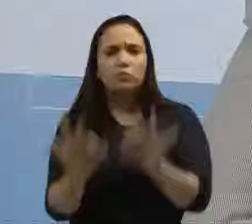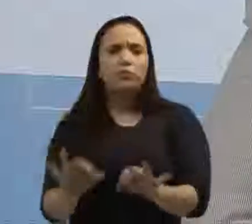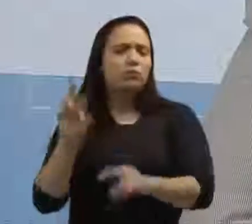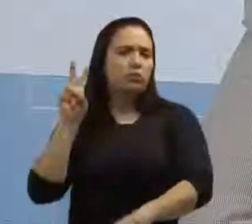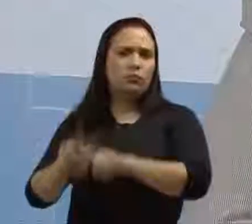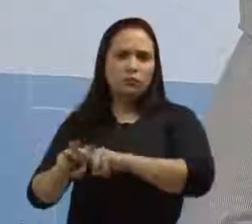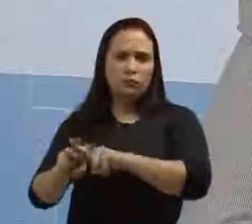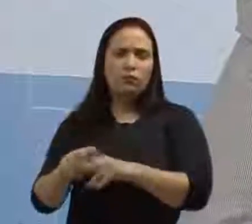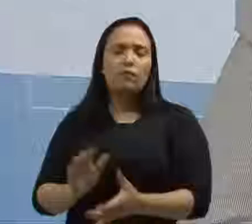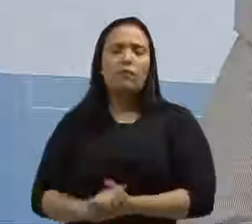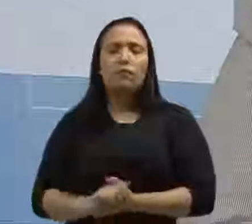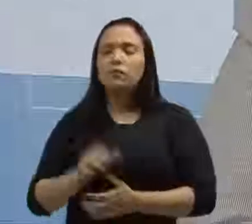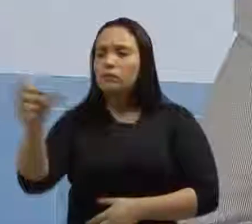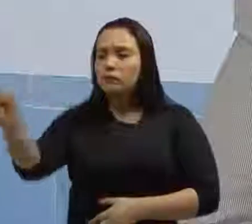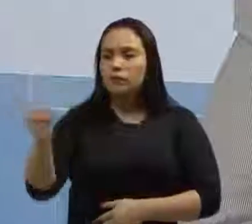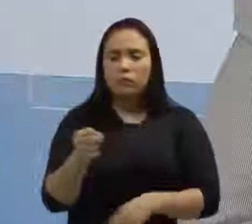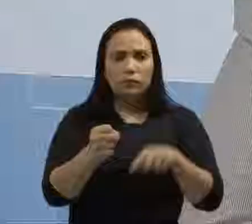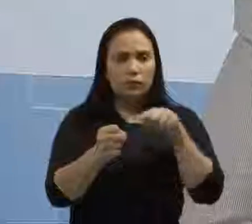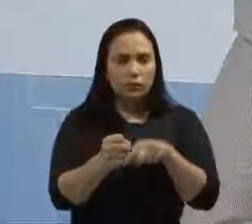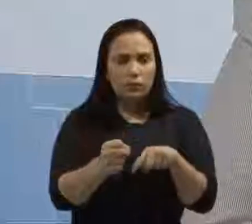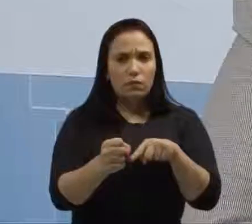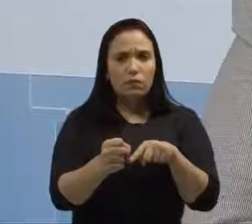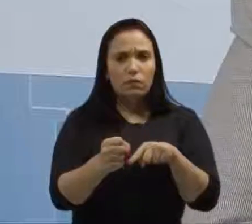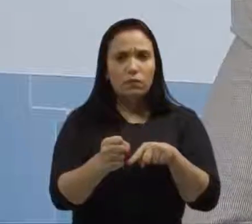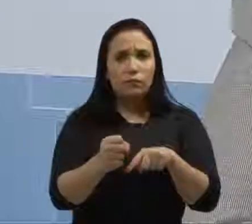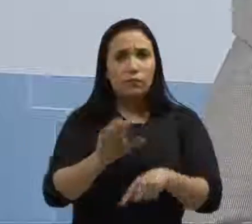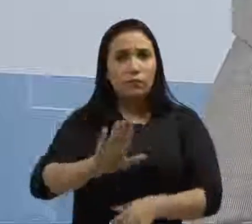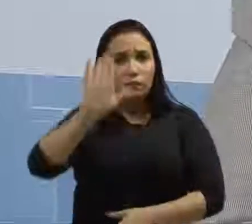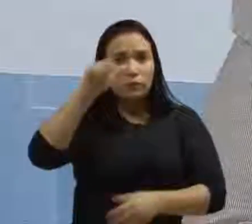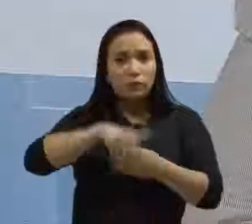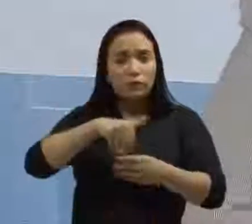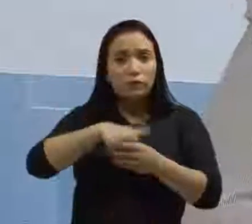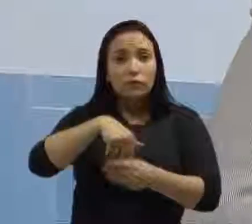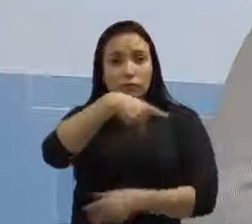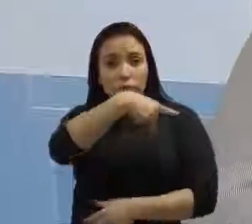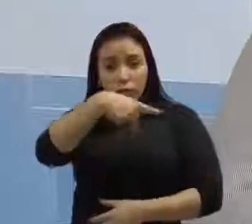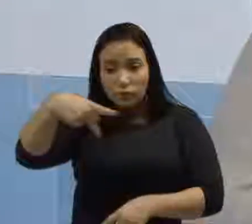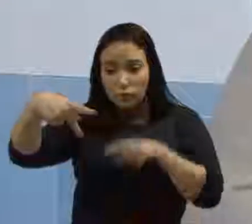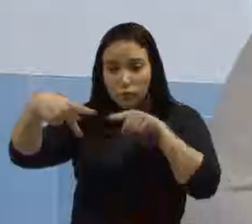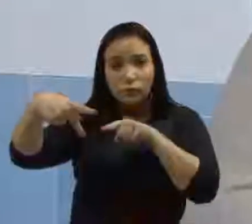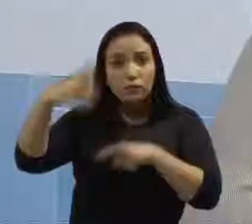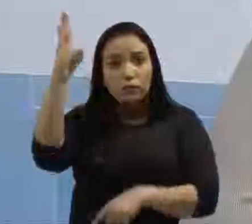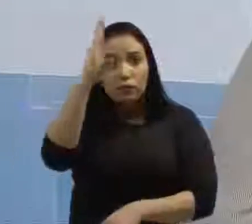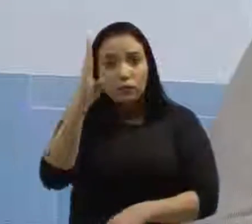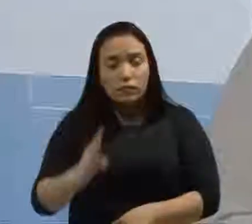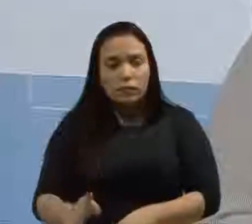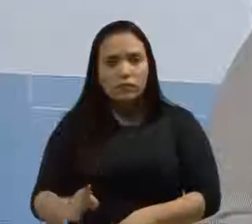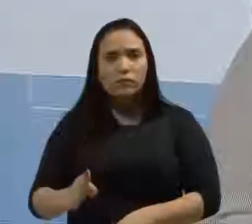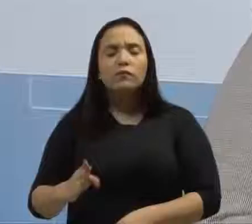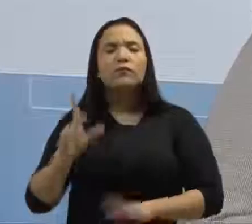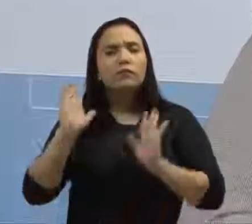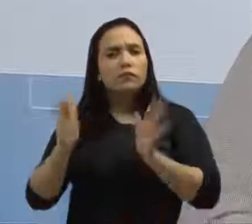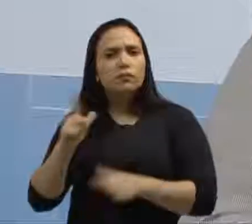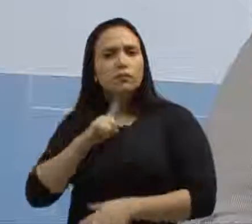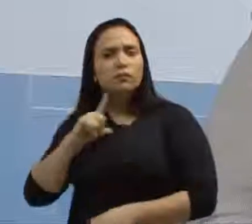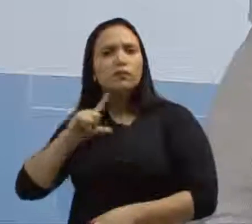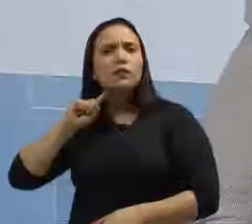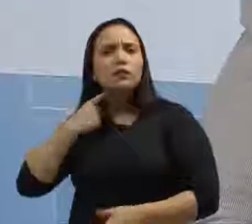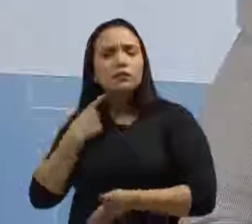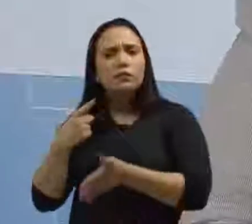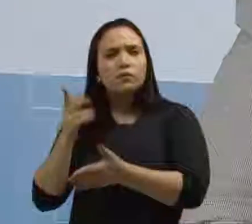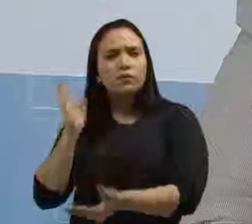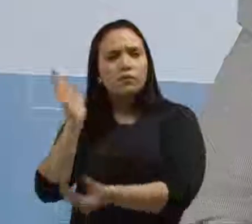12 anos. O Lula é condenado. Então você pega um candidato a presidente de um país condenado